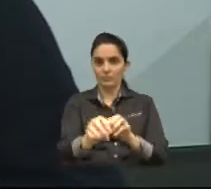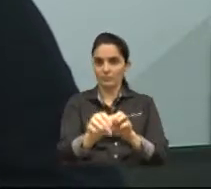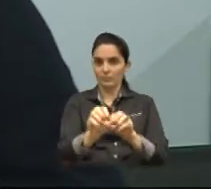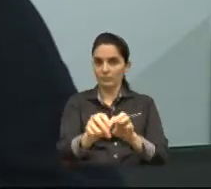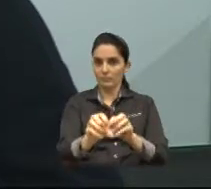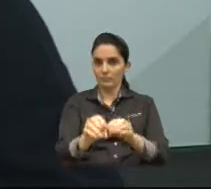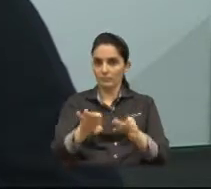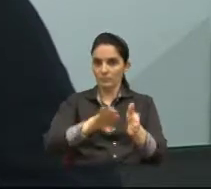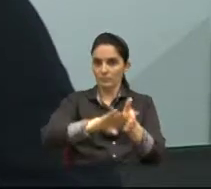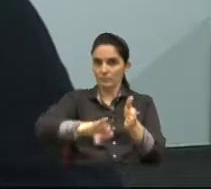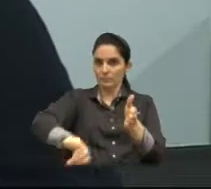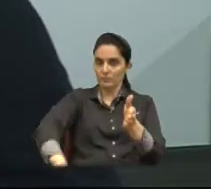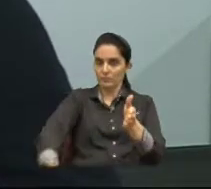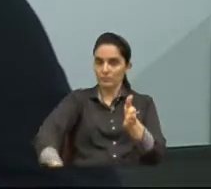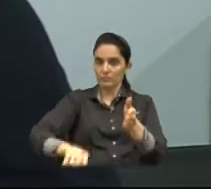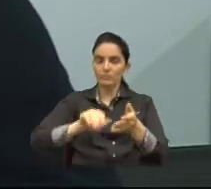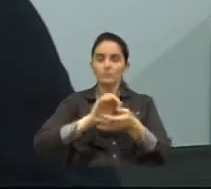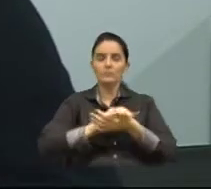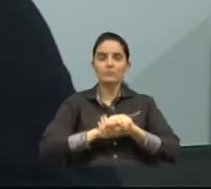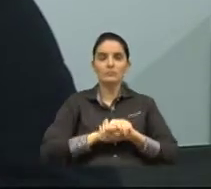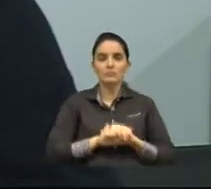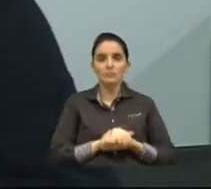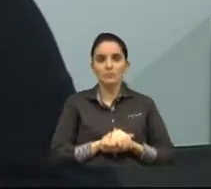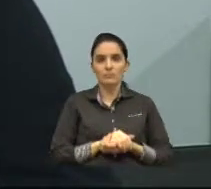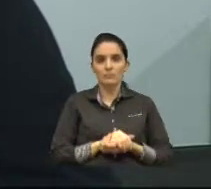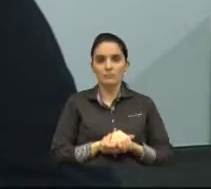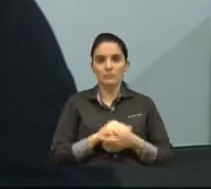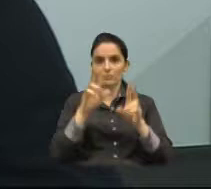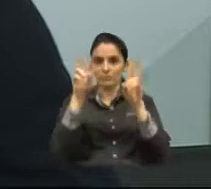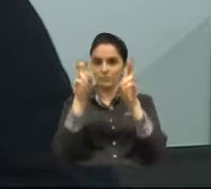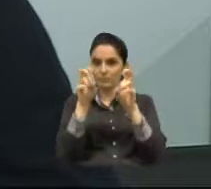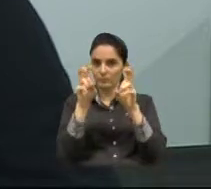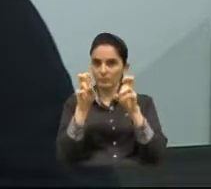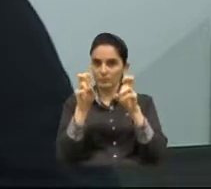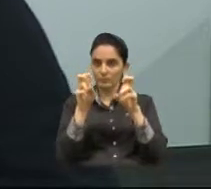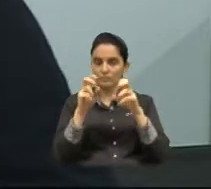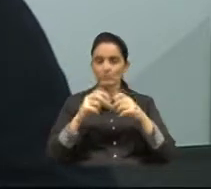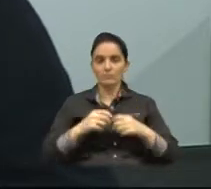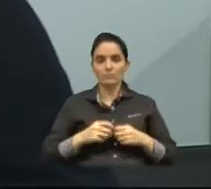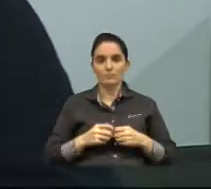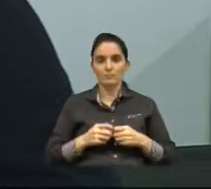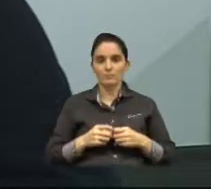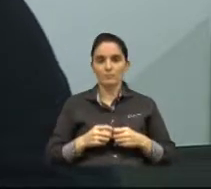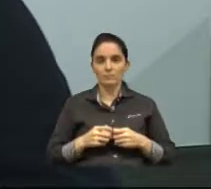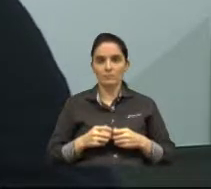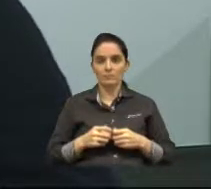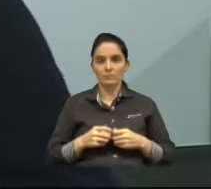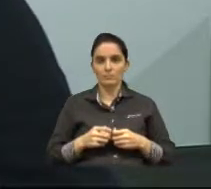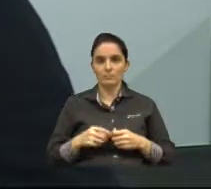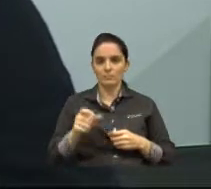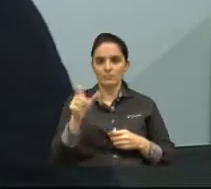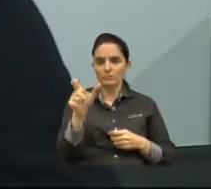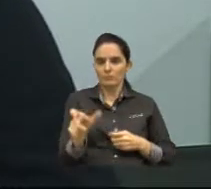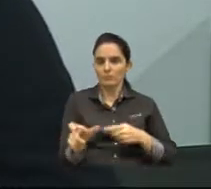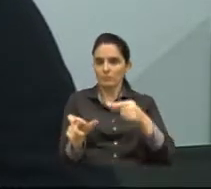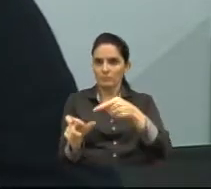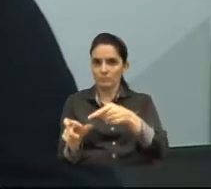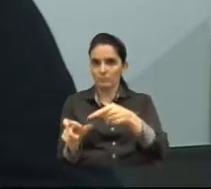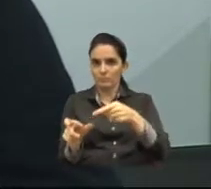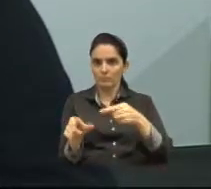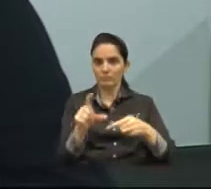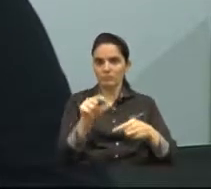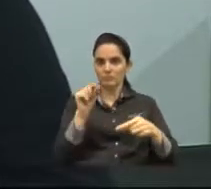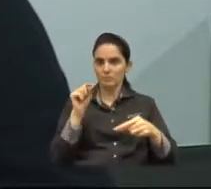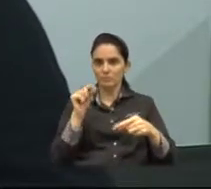retirar as expressões ideologia de gênero e orientação sexual da Base Nacional